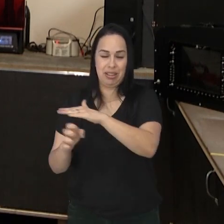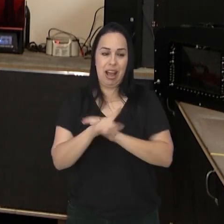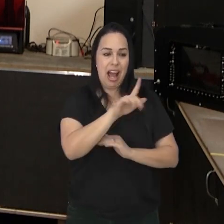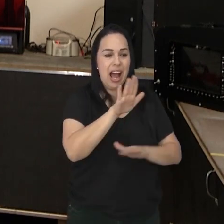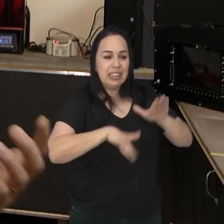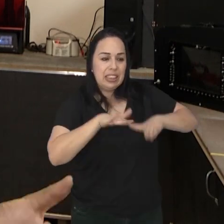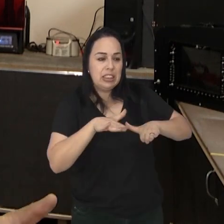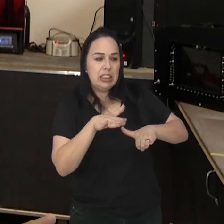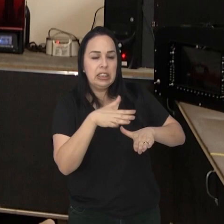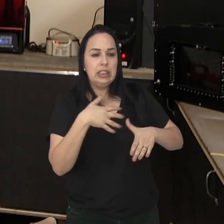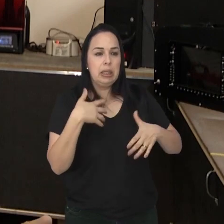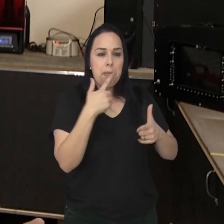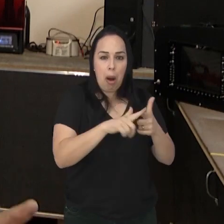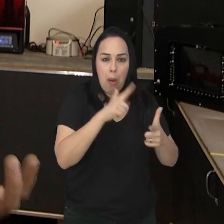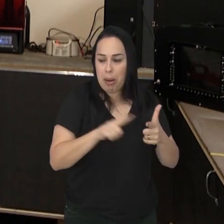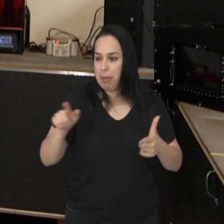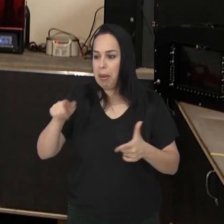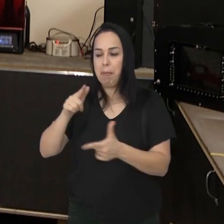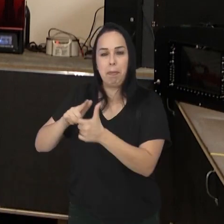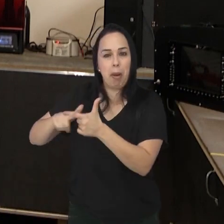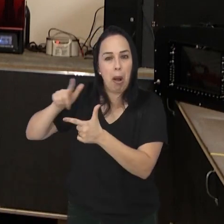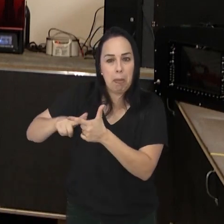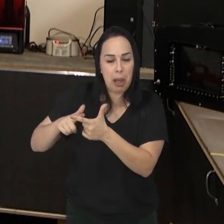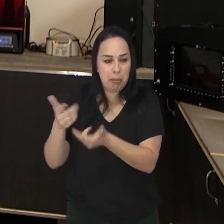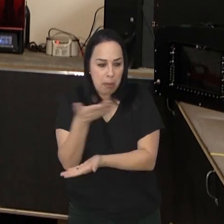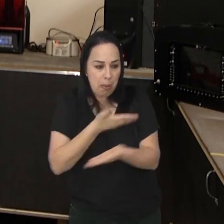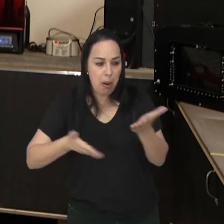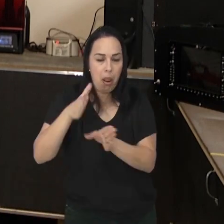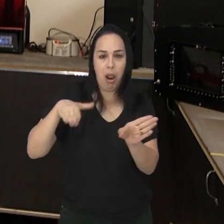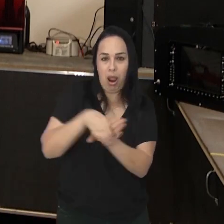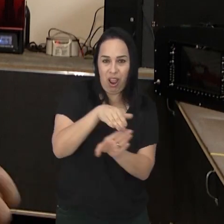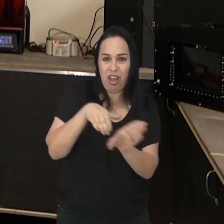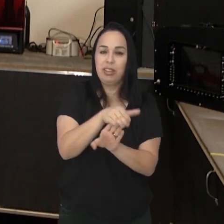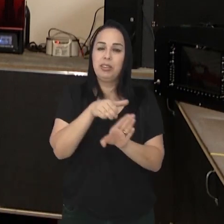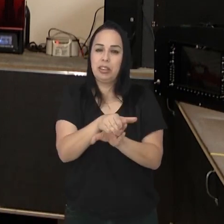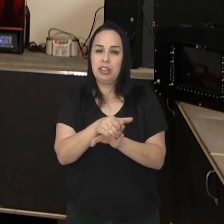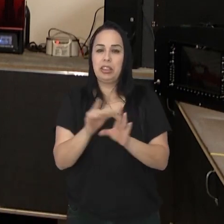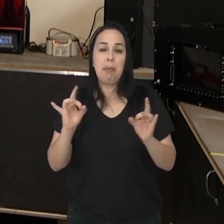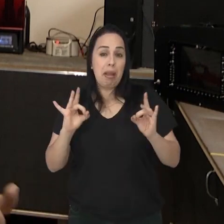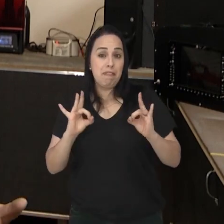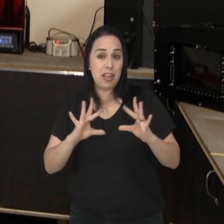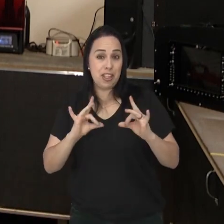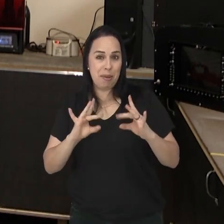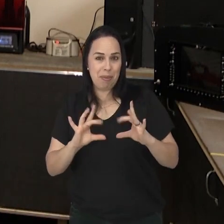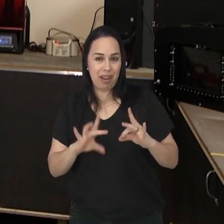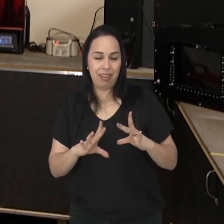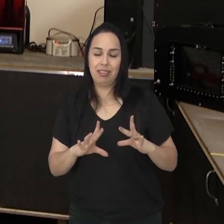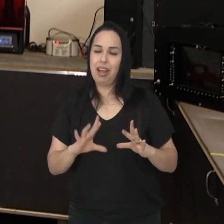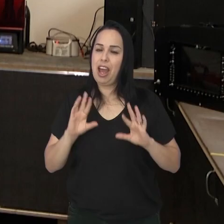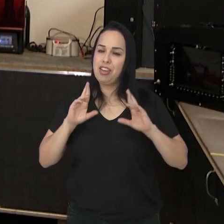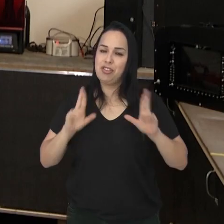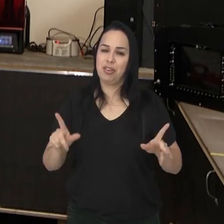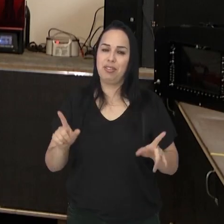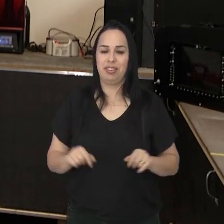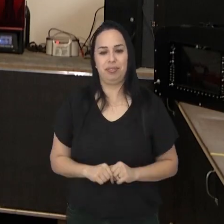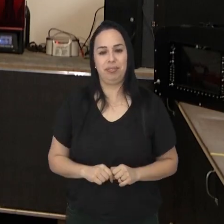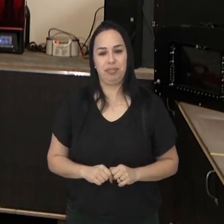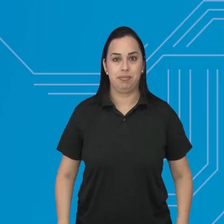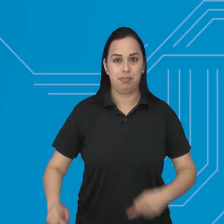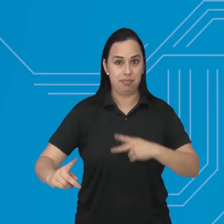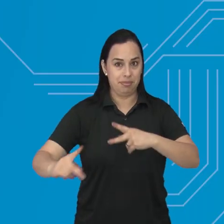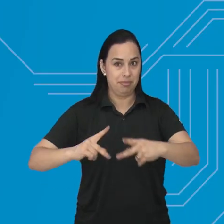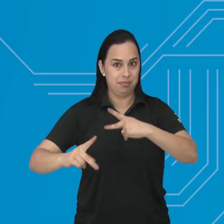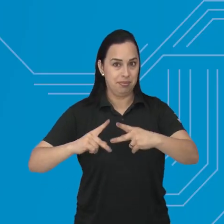as dores que você está vivendo, outras empresas que já passou por isso, vai poder te orientar também, te dar esse feedback. Isso faz total